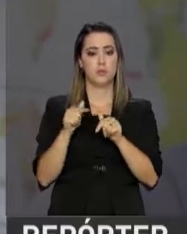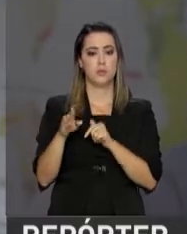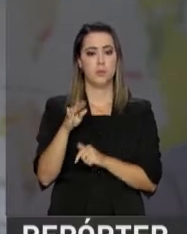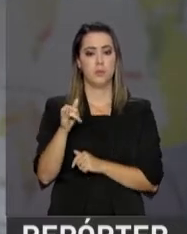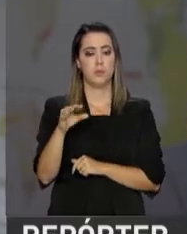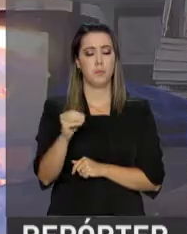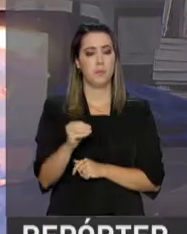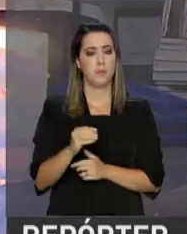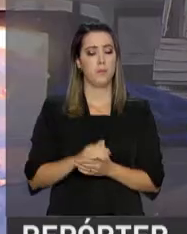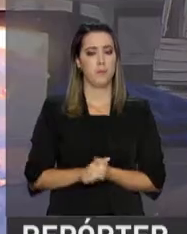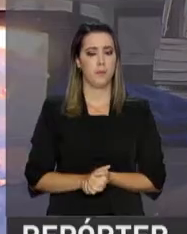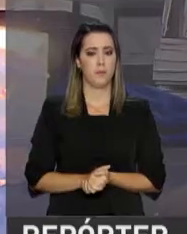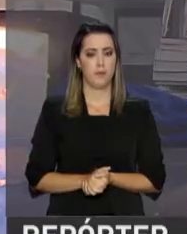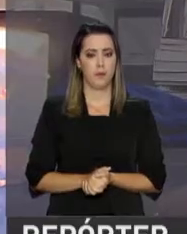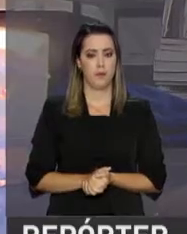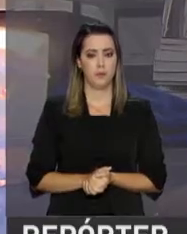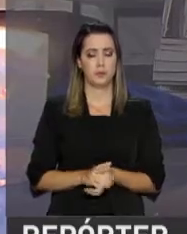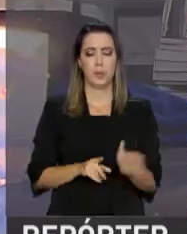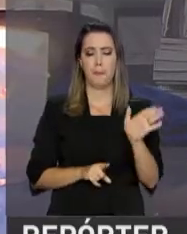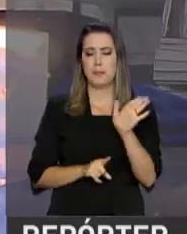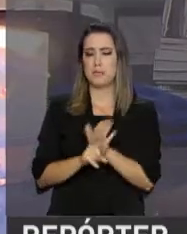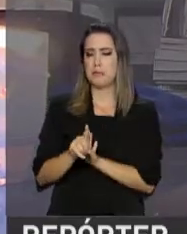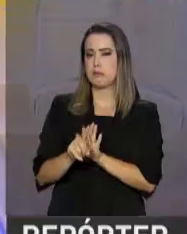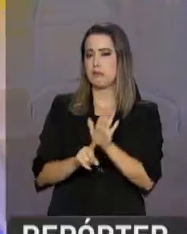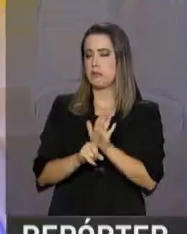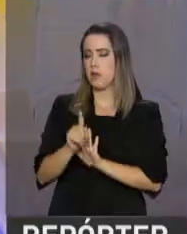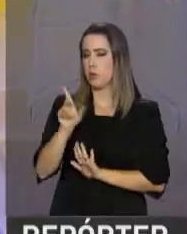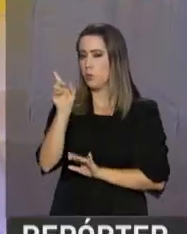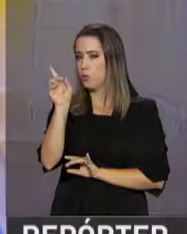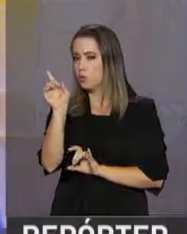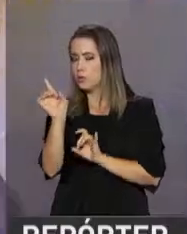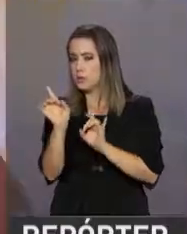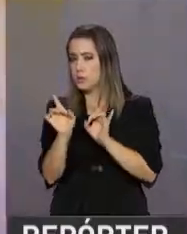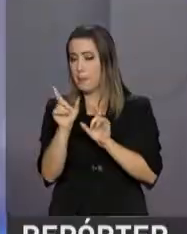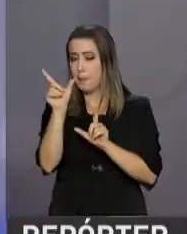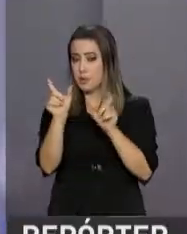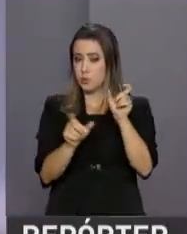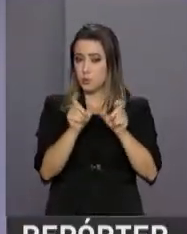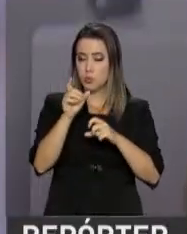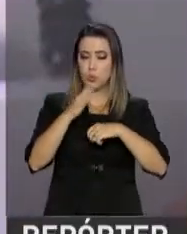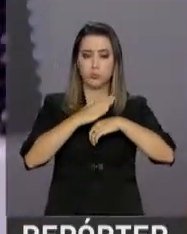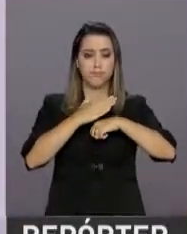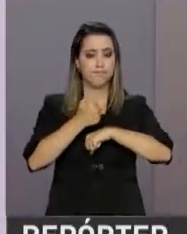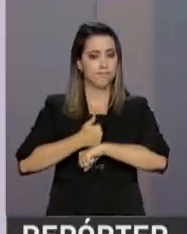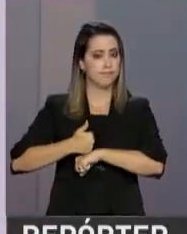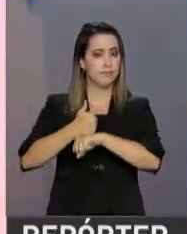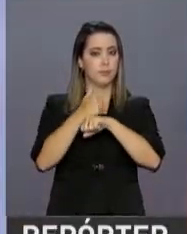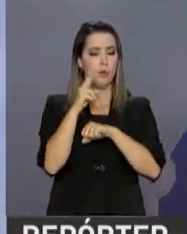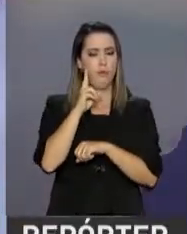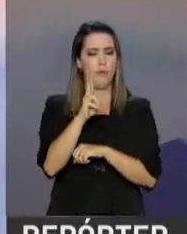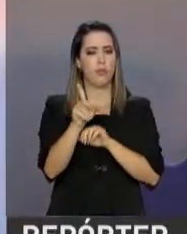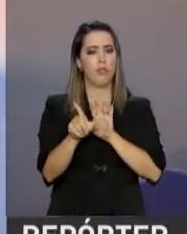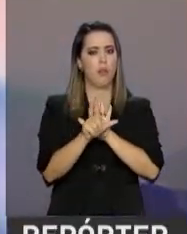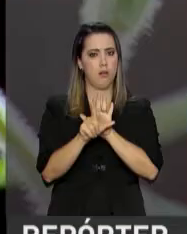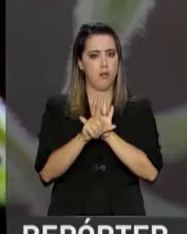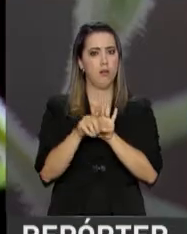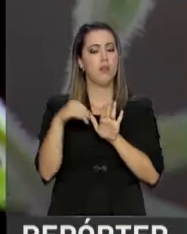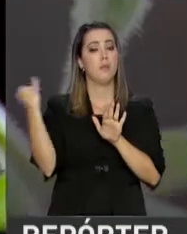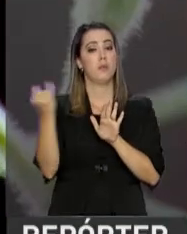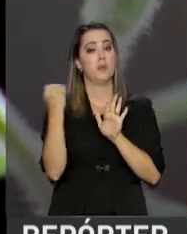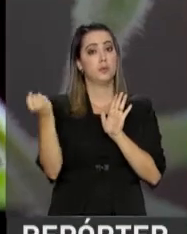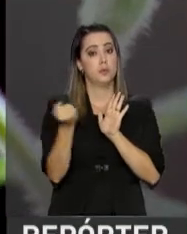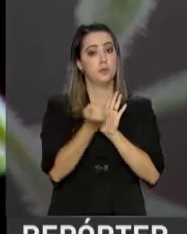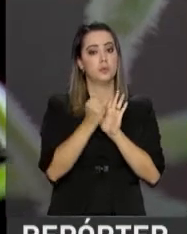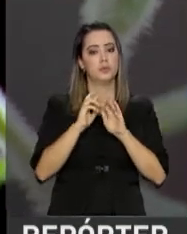biocombustíveis pesquisadores especialistas e empresários do setor vem na lei renova bio um marco para